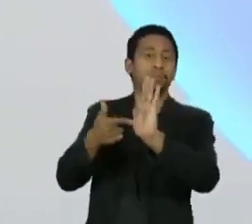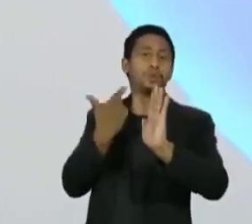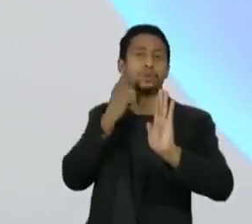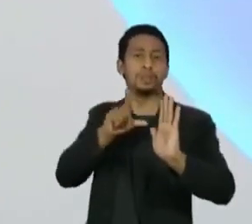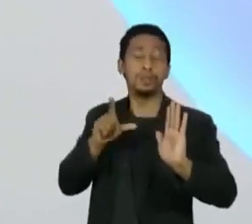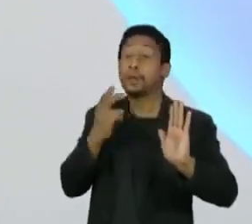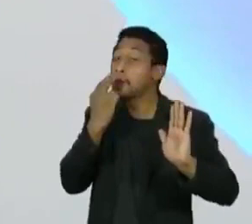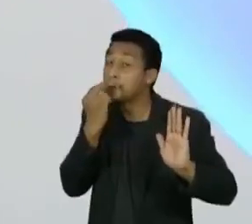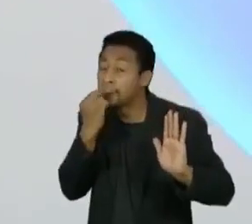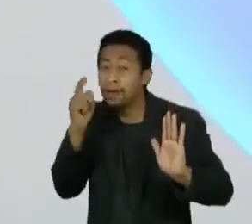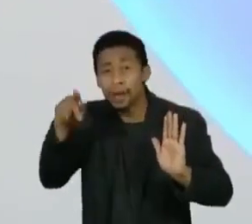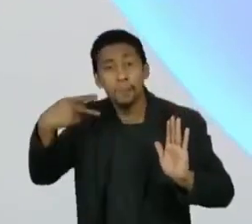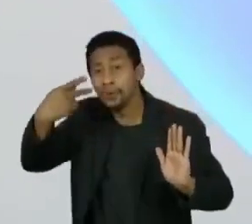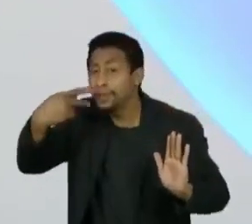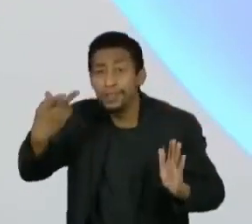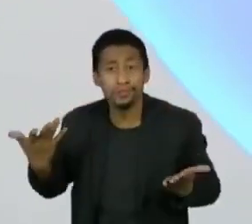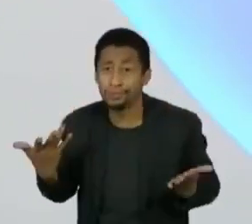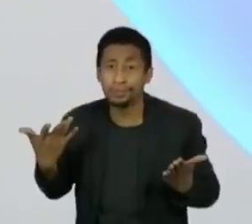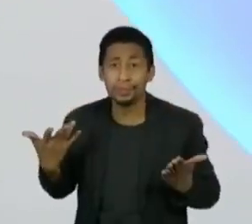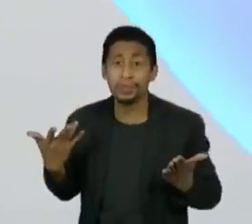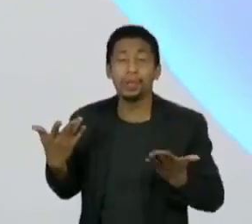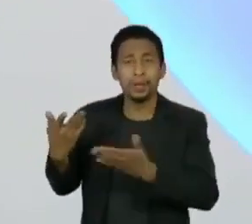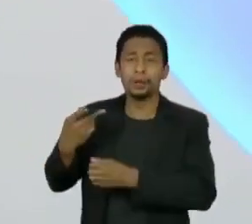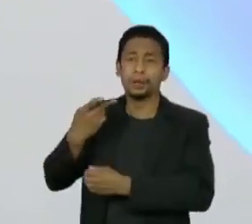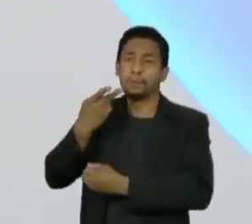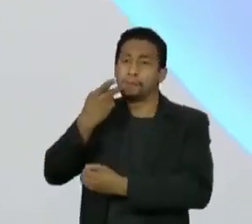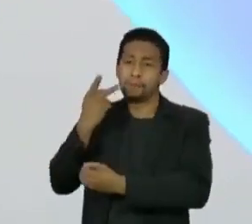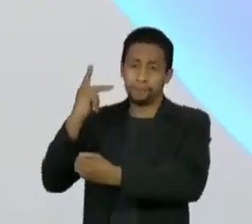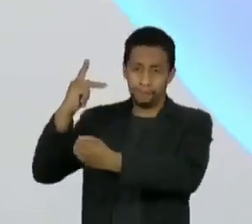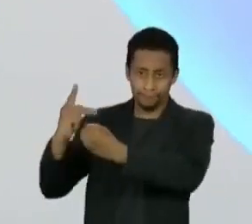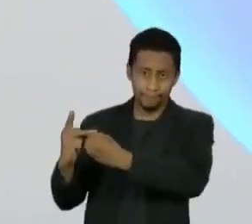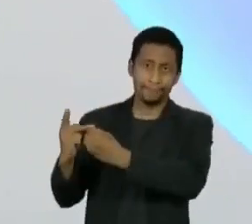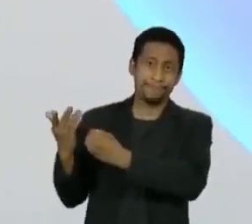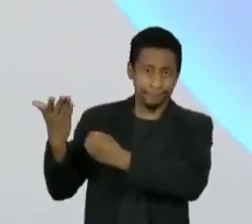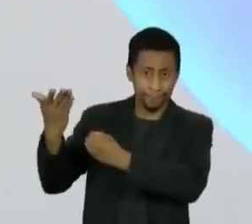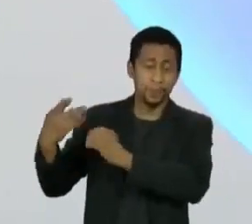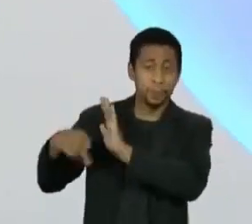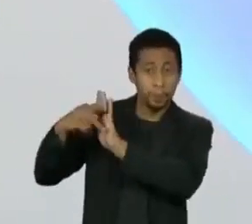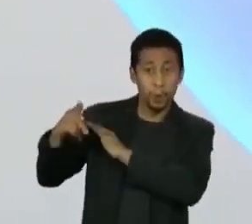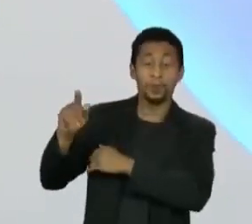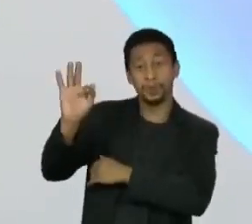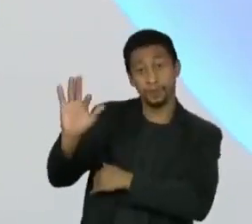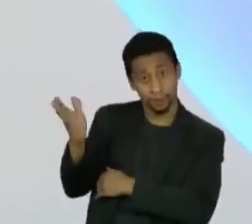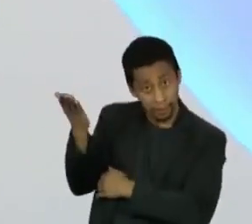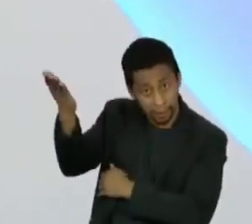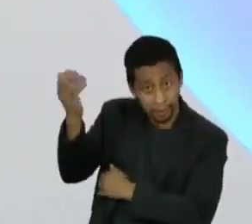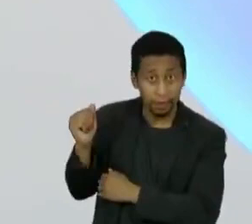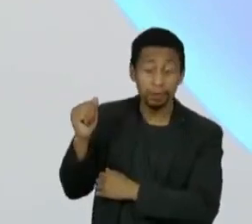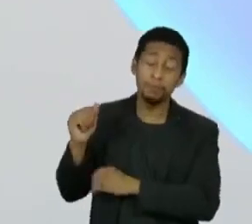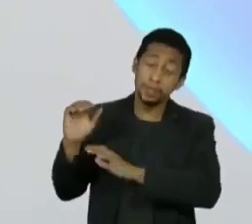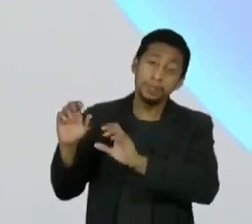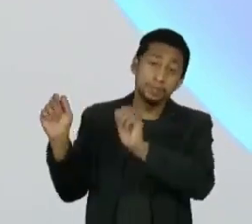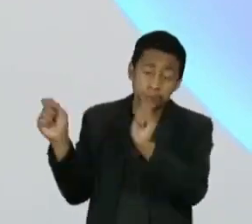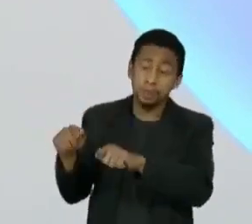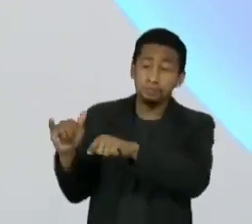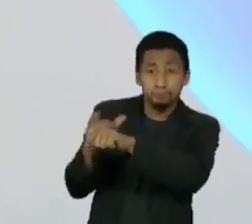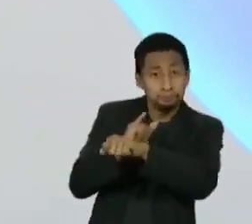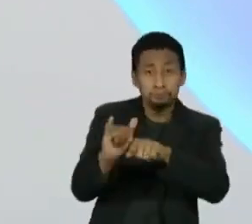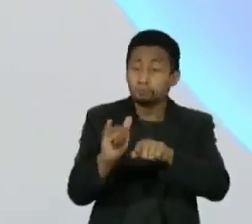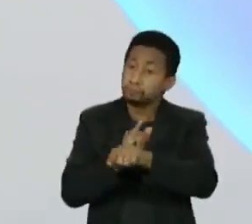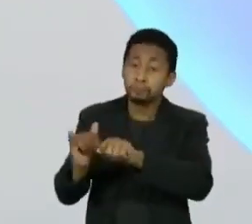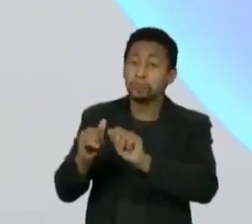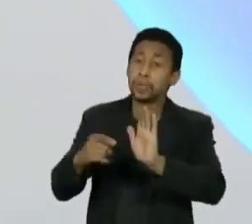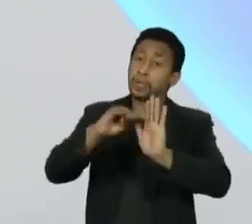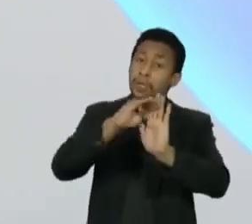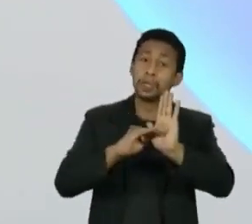é um político vestido de Procurador-Geral da República, político no pior sentido, você tem que pensar nas várias alternativas que você pode precisar.